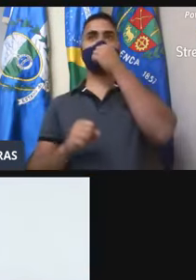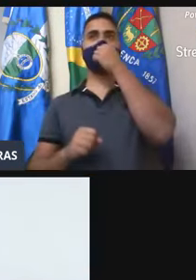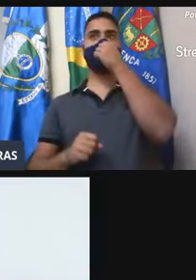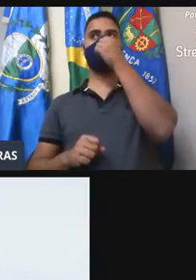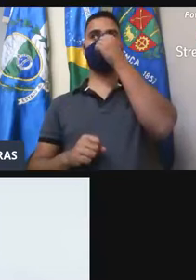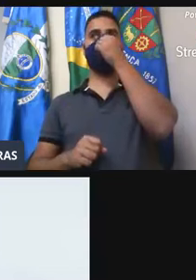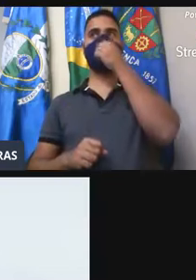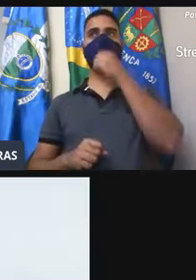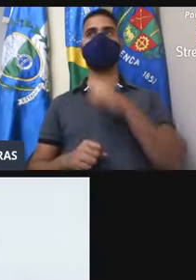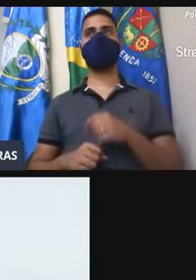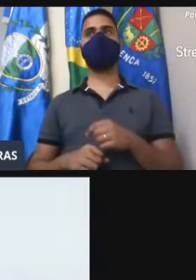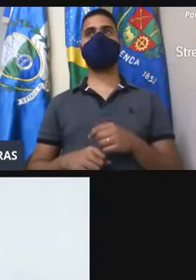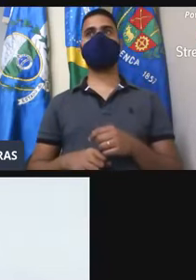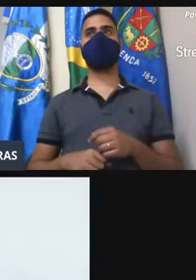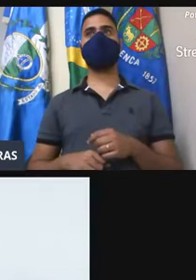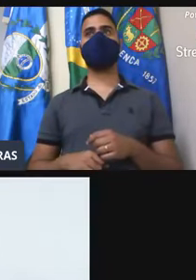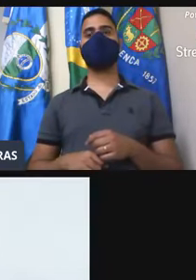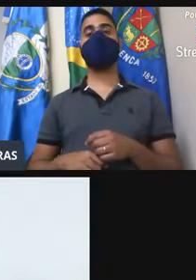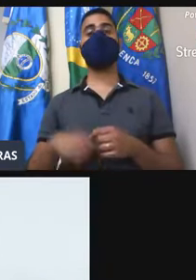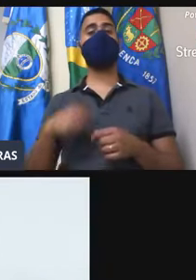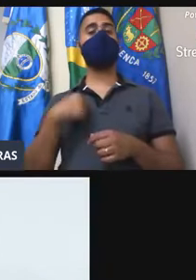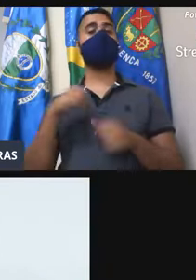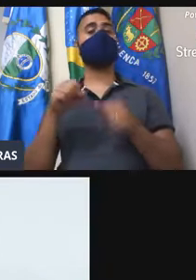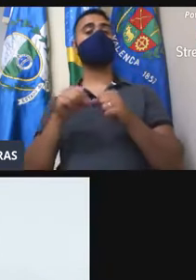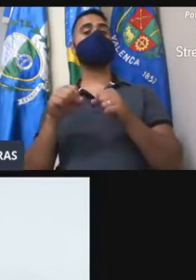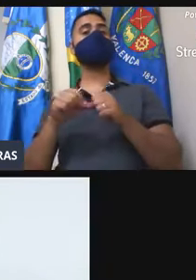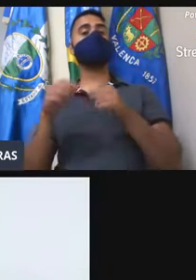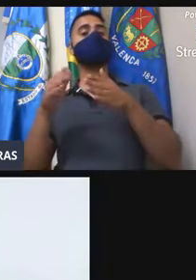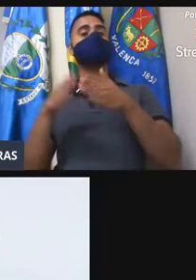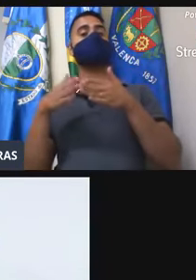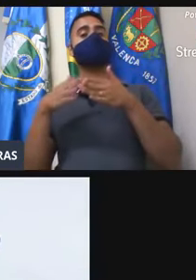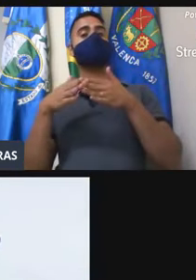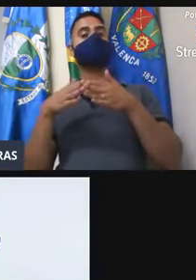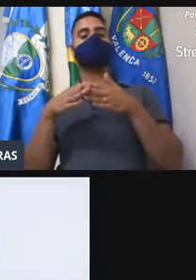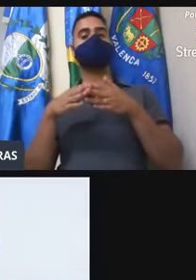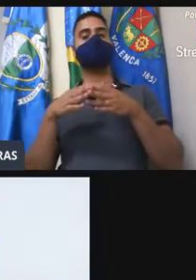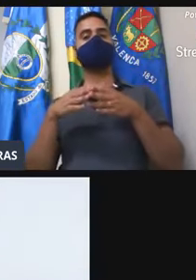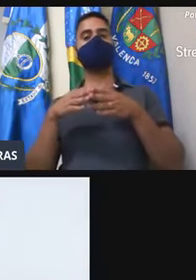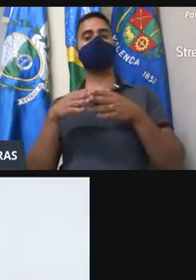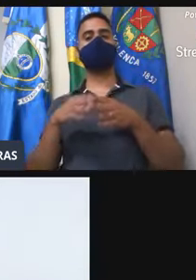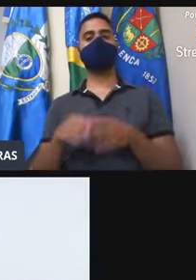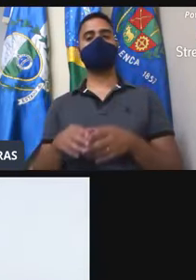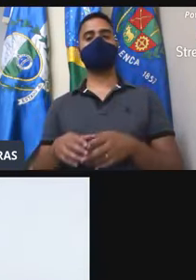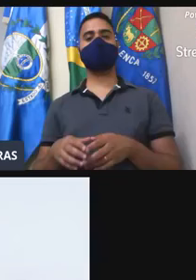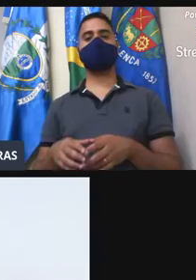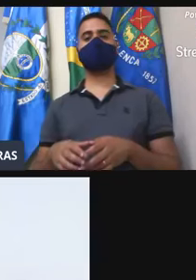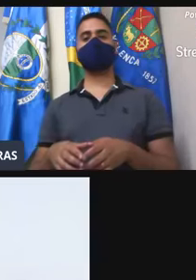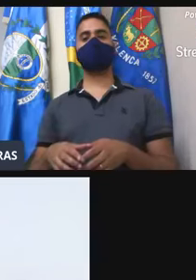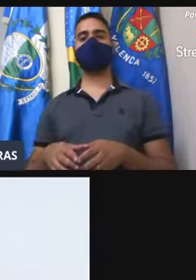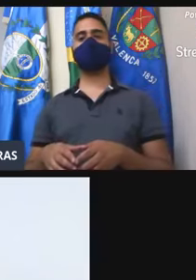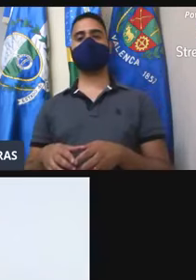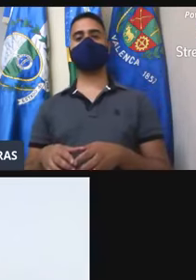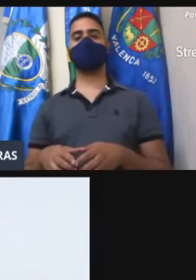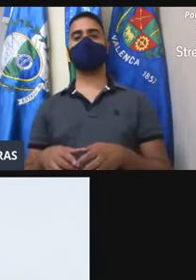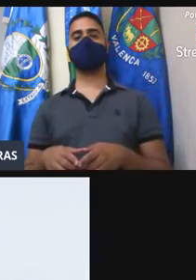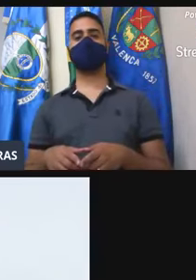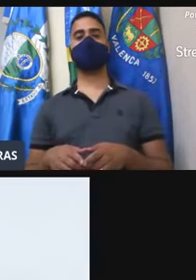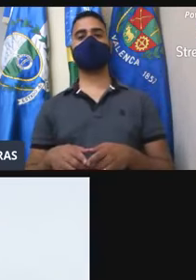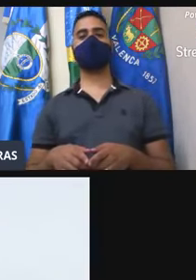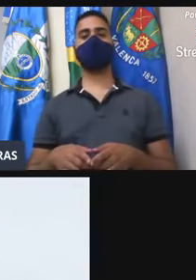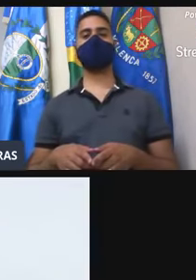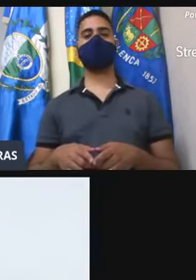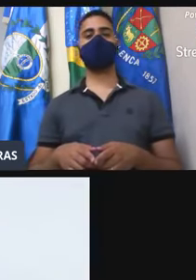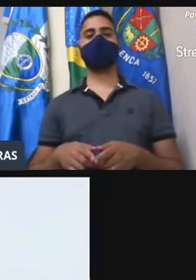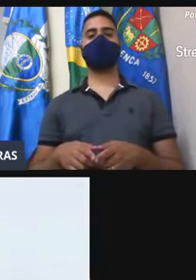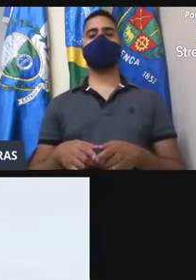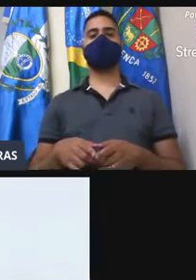eu fiz uma solicitação para a reforma da passarela, vereador David, assim como você fez ali na Biquinha,